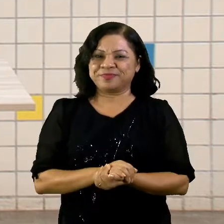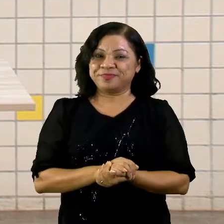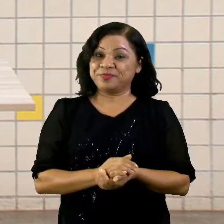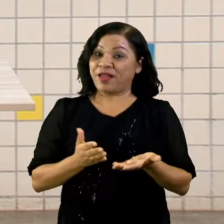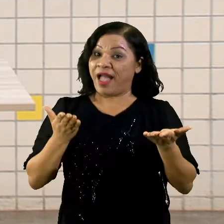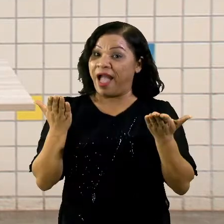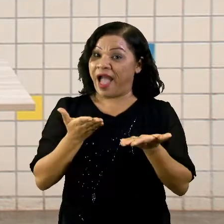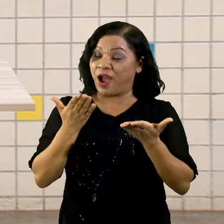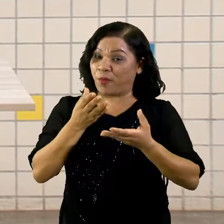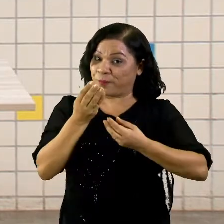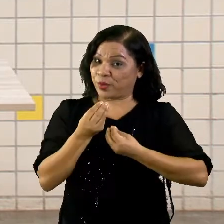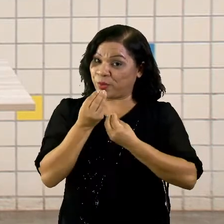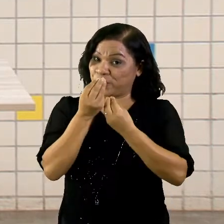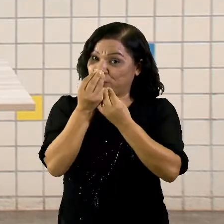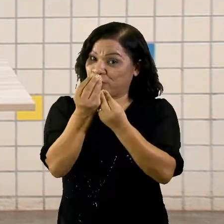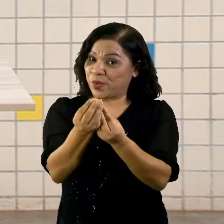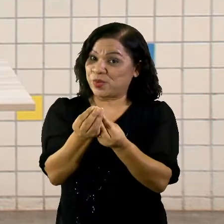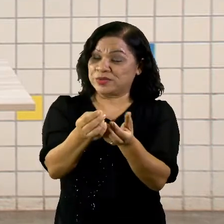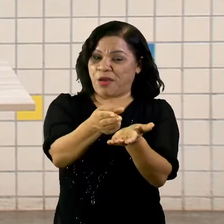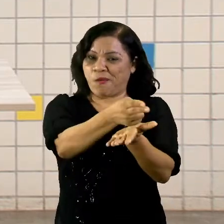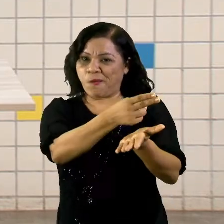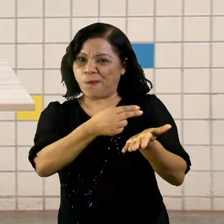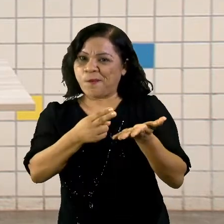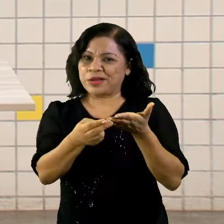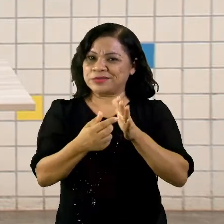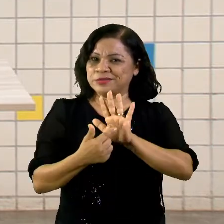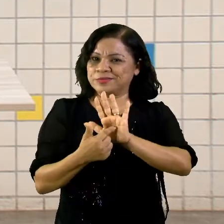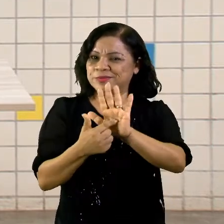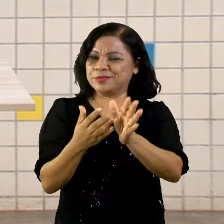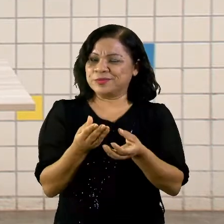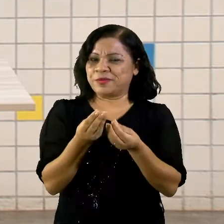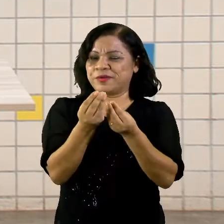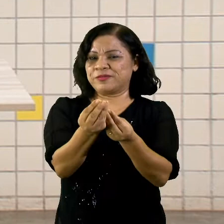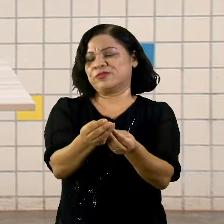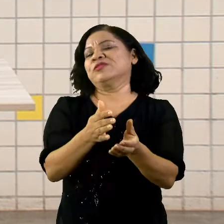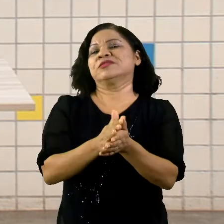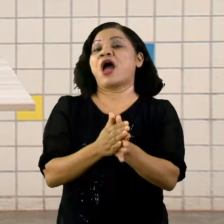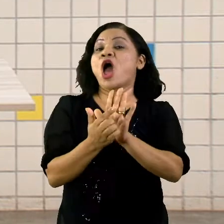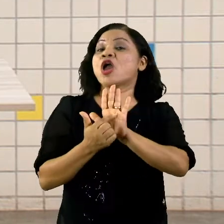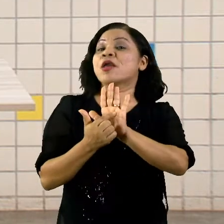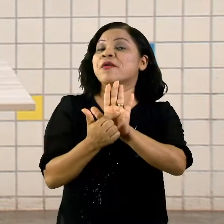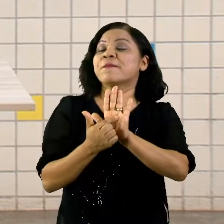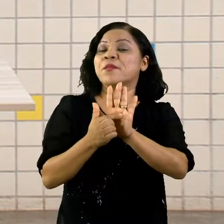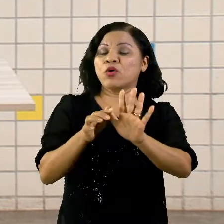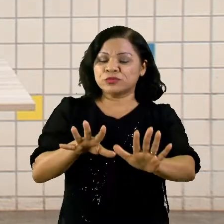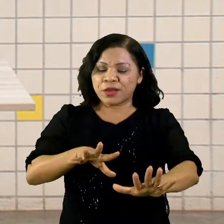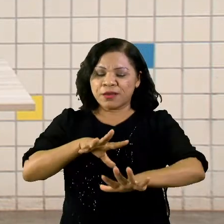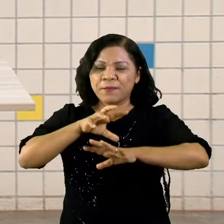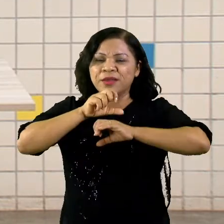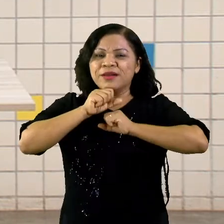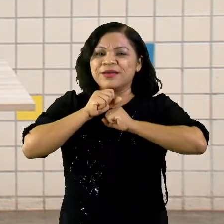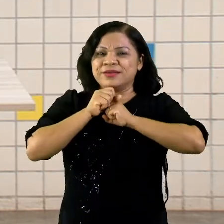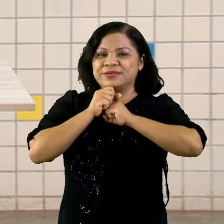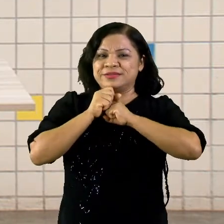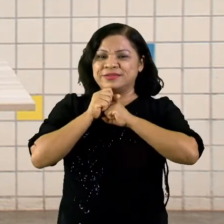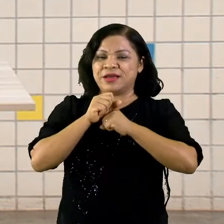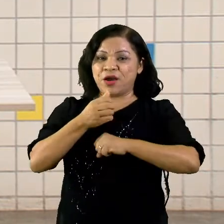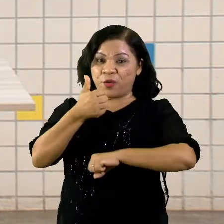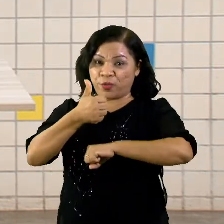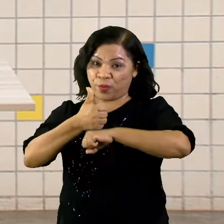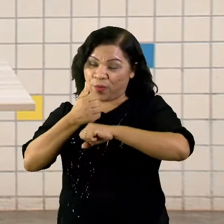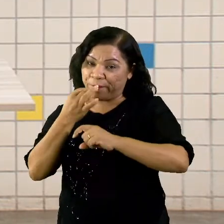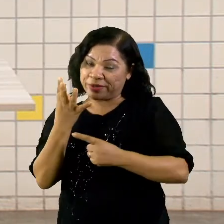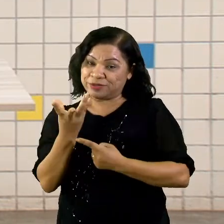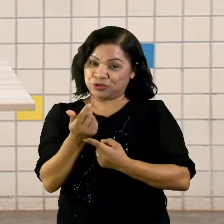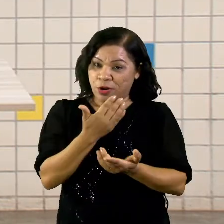para mostrar para vocês que ilustram a inspiração dos artistas a partir da festa Bumba Meu